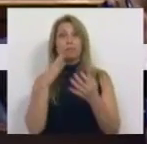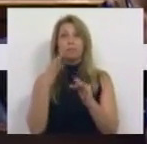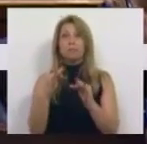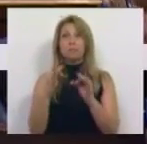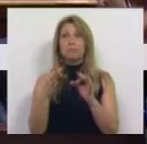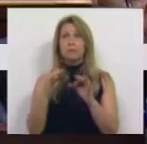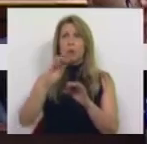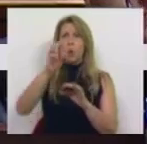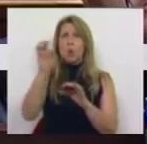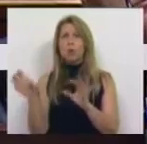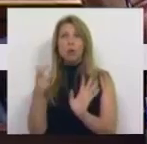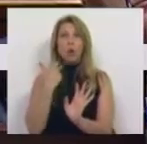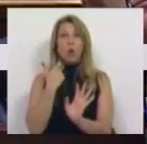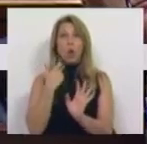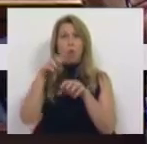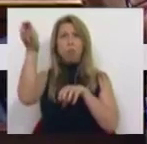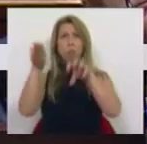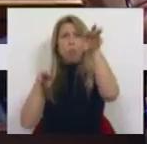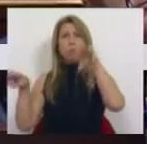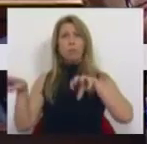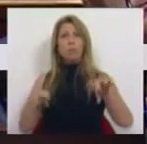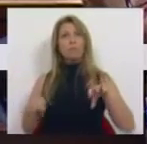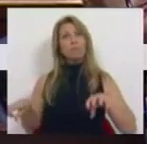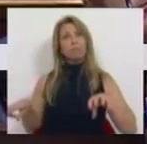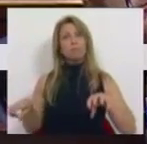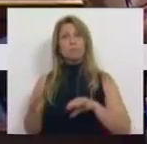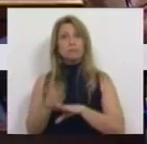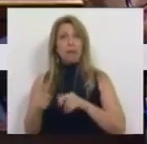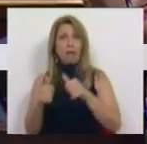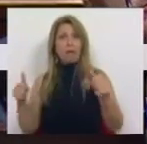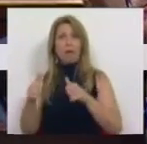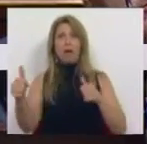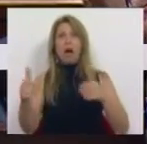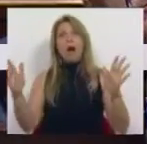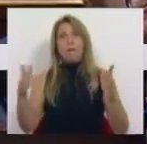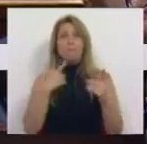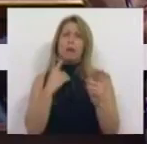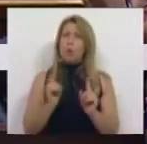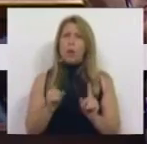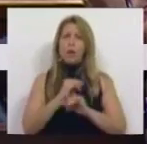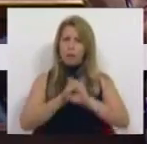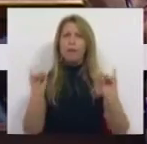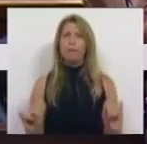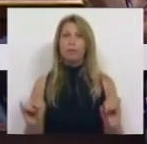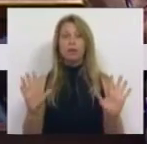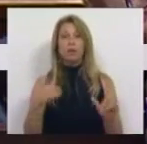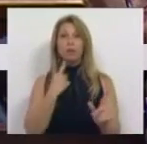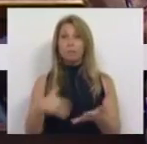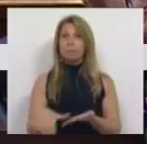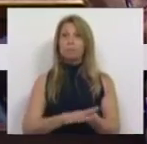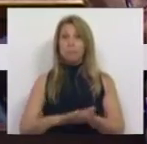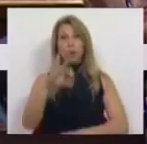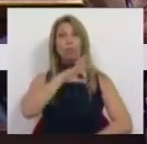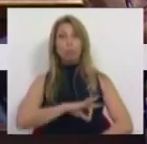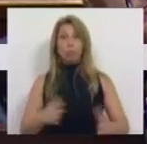grande dispersão geográfica, embora tal não seja de todo impossível. Mas assentando na iniciativa dos profissionais,